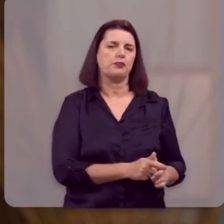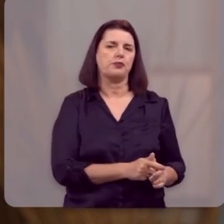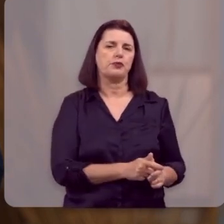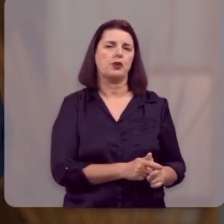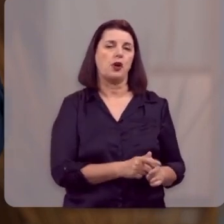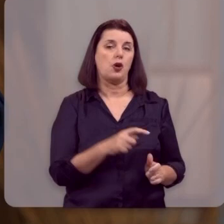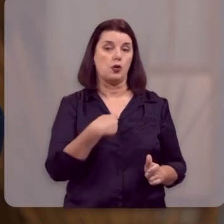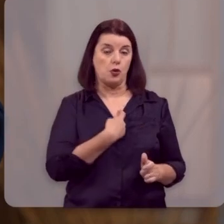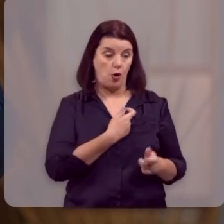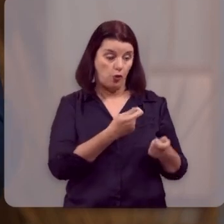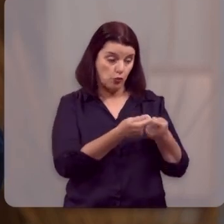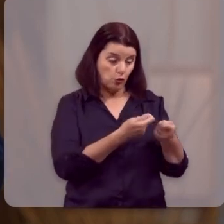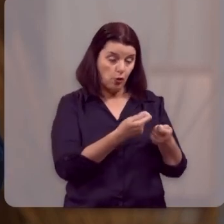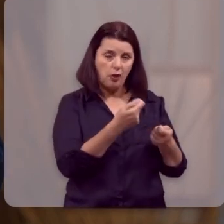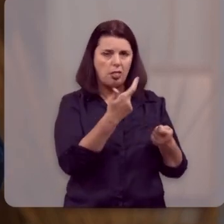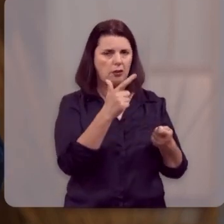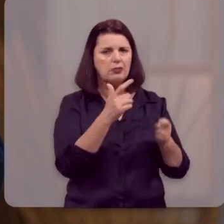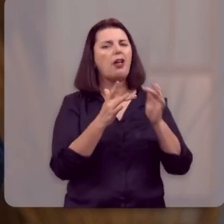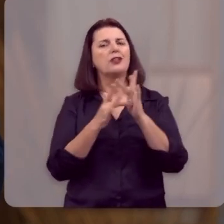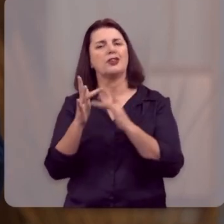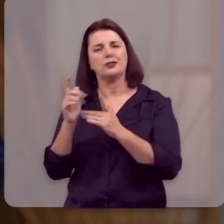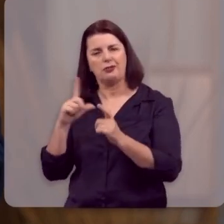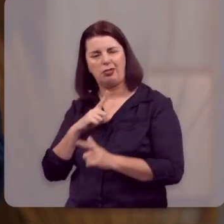Nós não temos o controle, Ele tem.